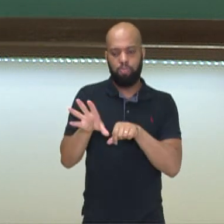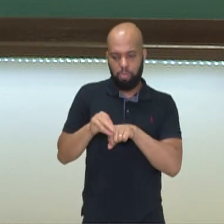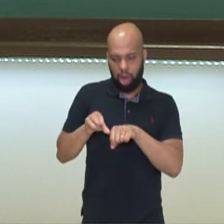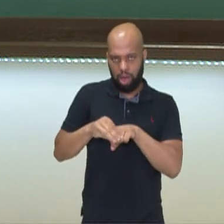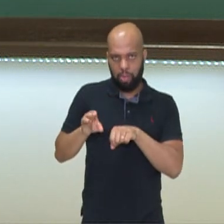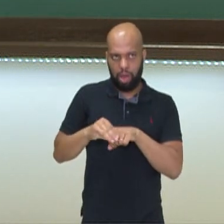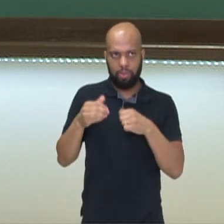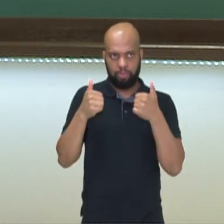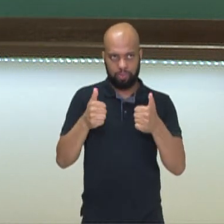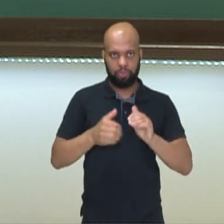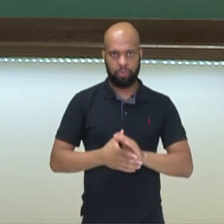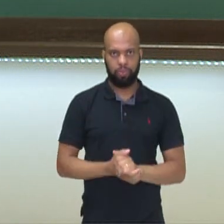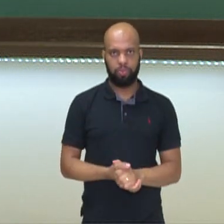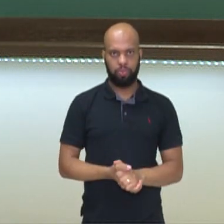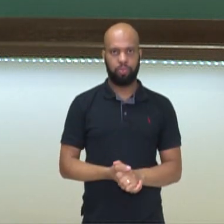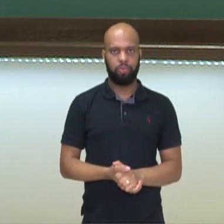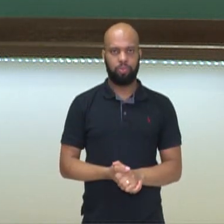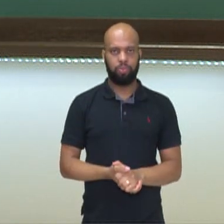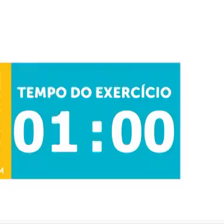conhecimento.